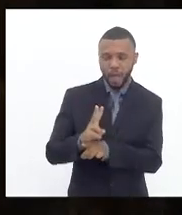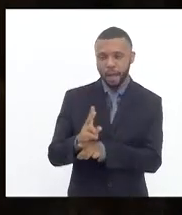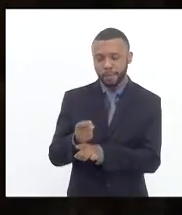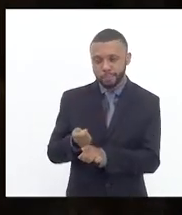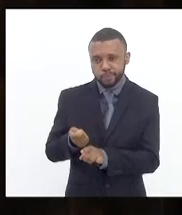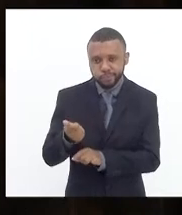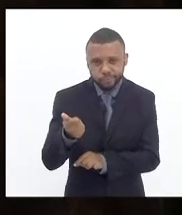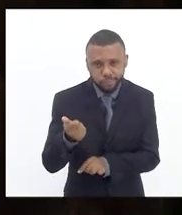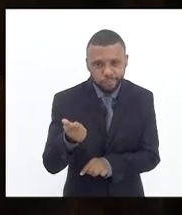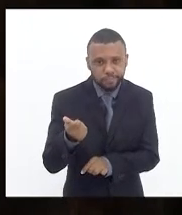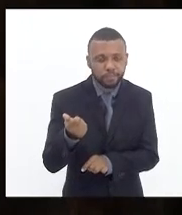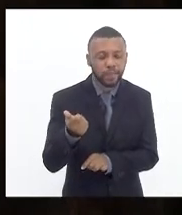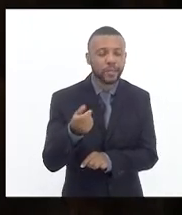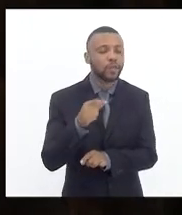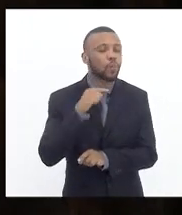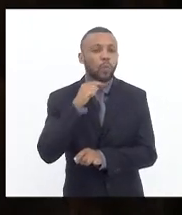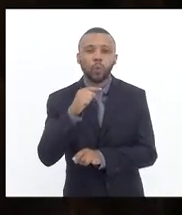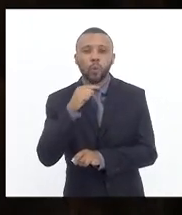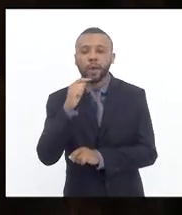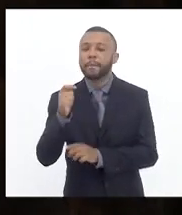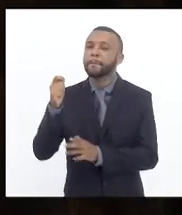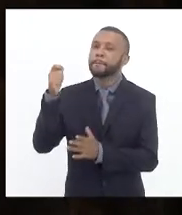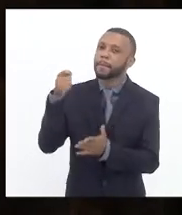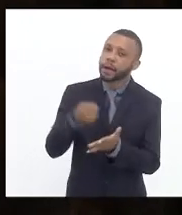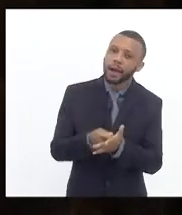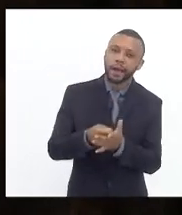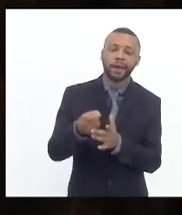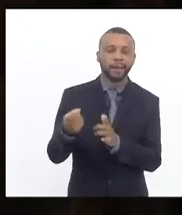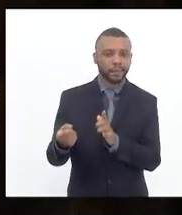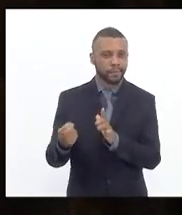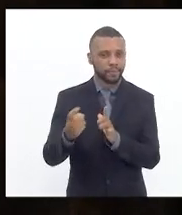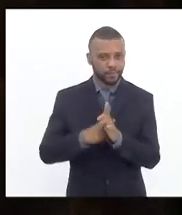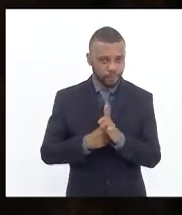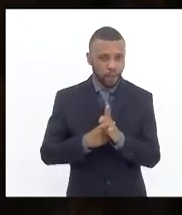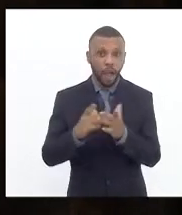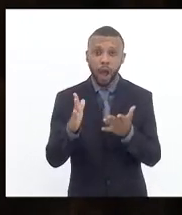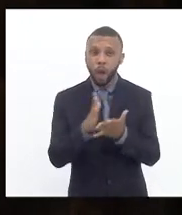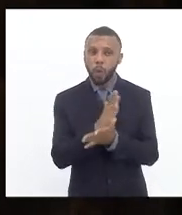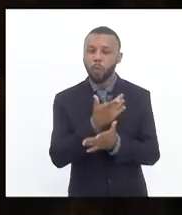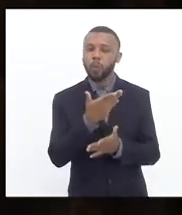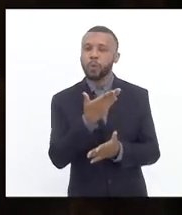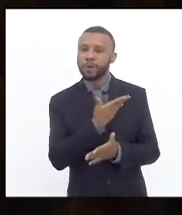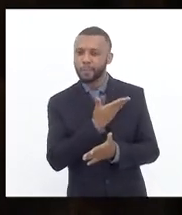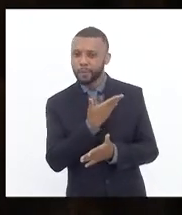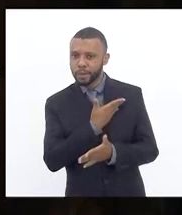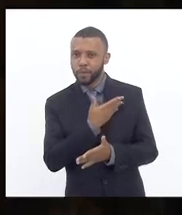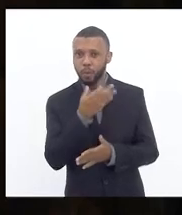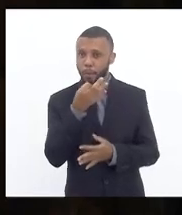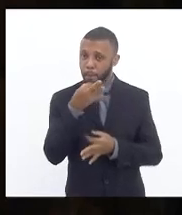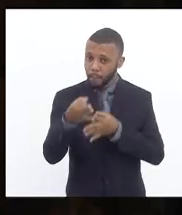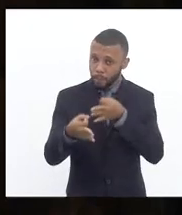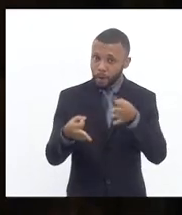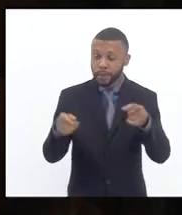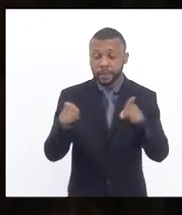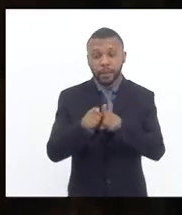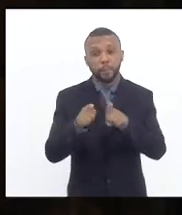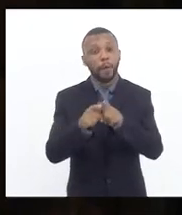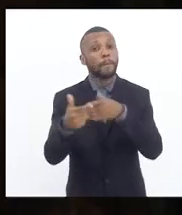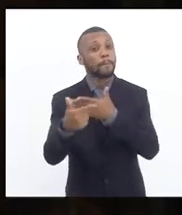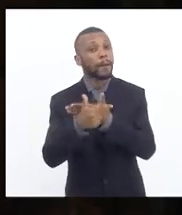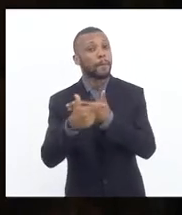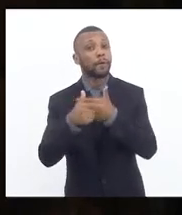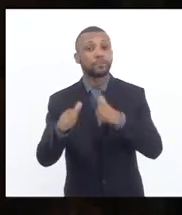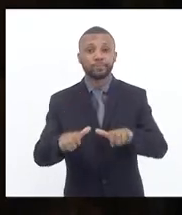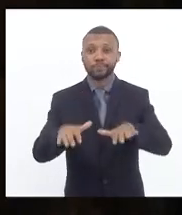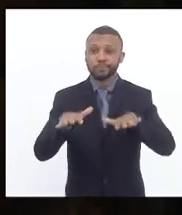pagar essa dívida alguns colegas colocaram e eu acho que também é papel desse Parlamento a